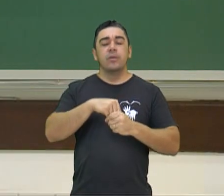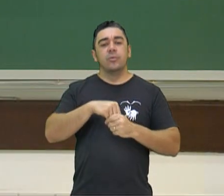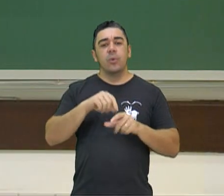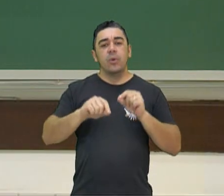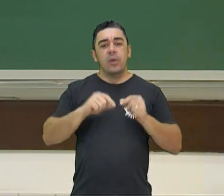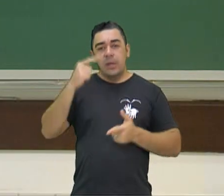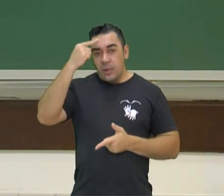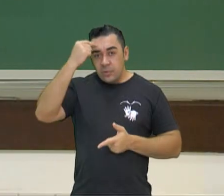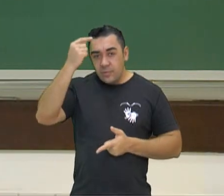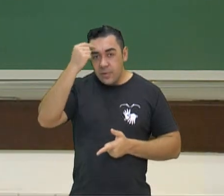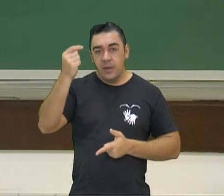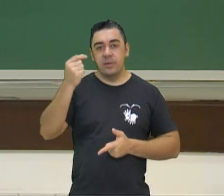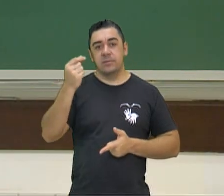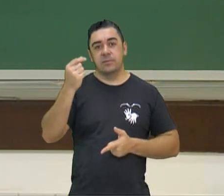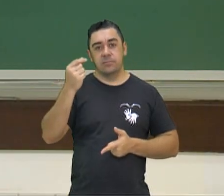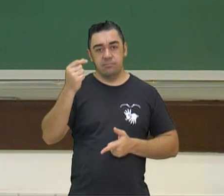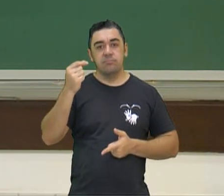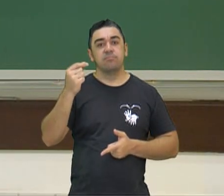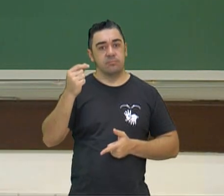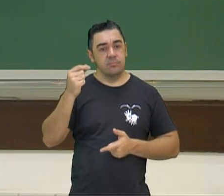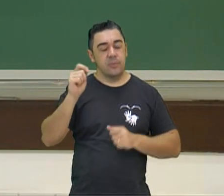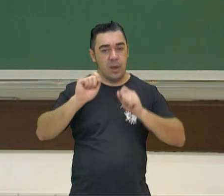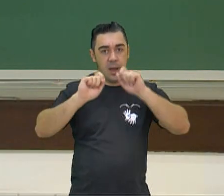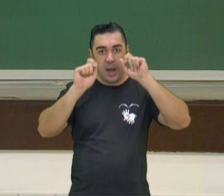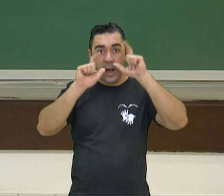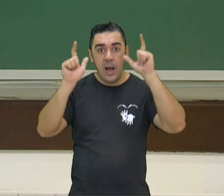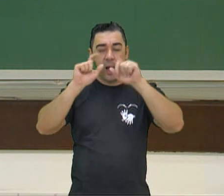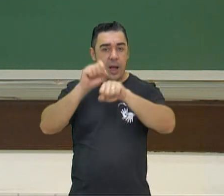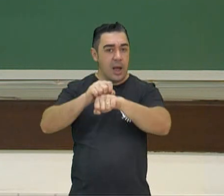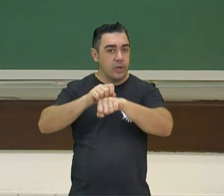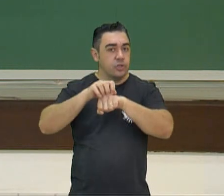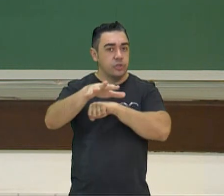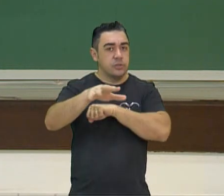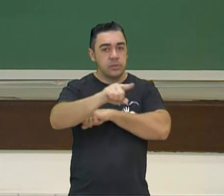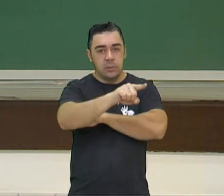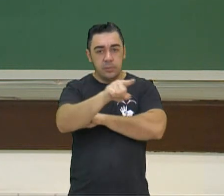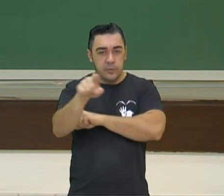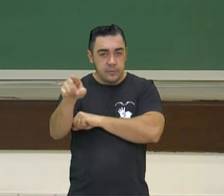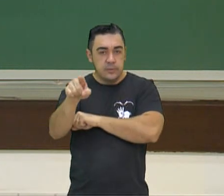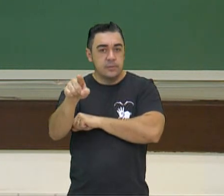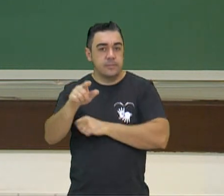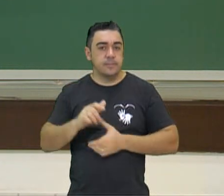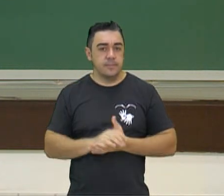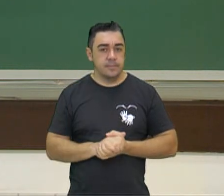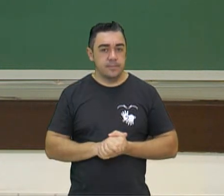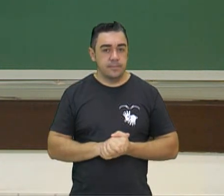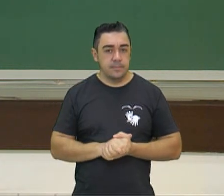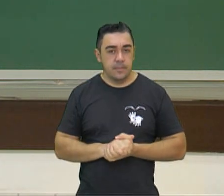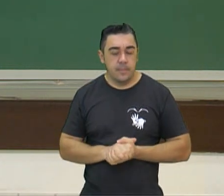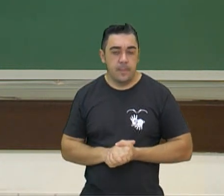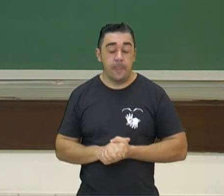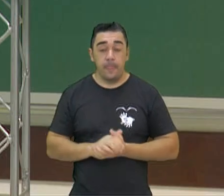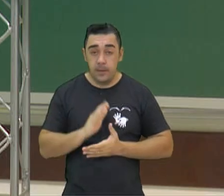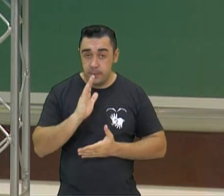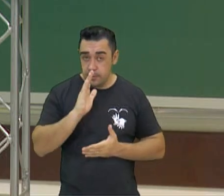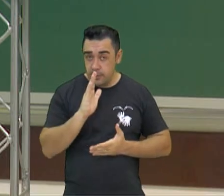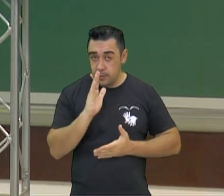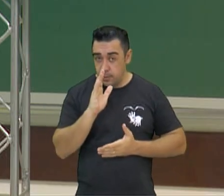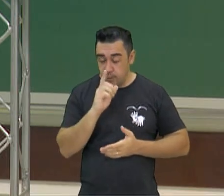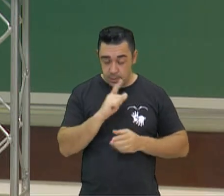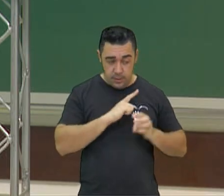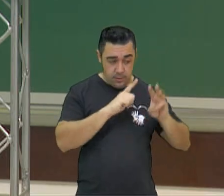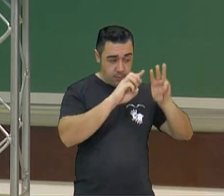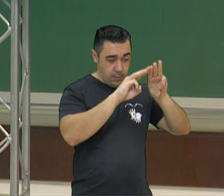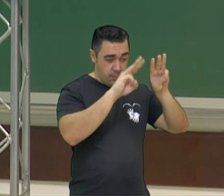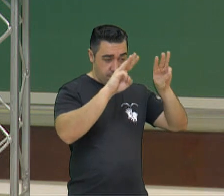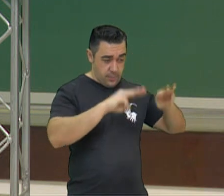universidades. Então é um alerta extra que eu estou fazendo, ok? Vou repetir, desde da Federal, quem